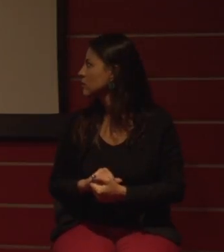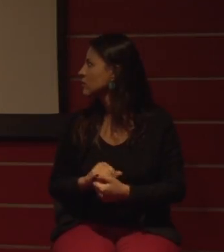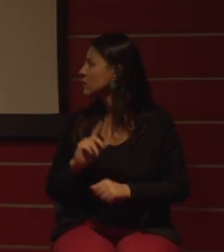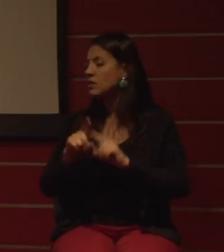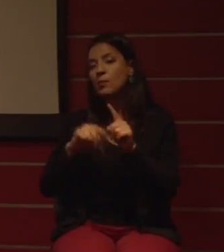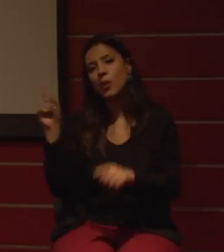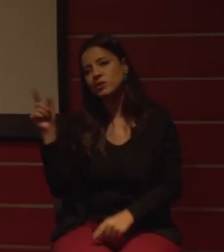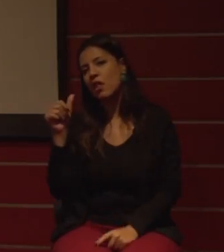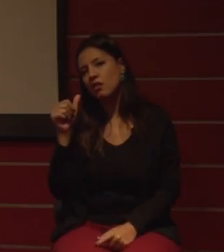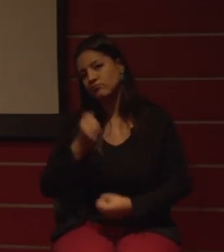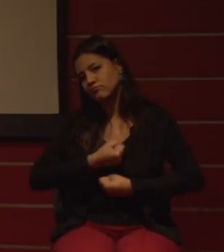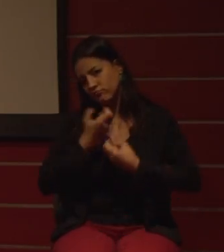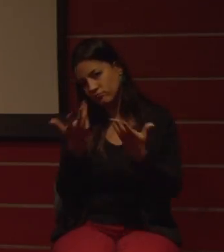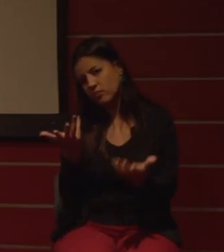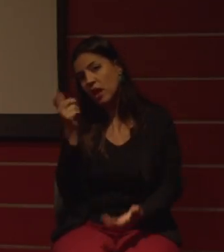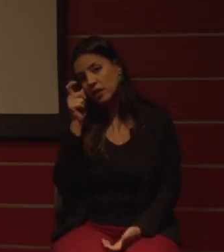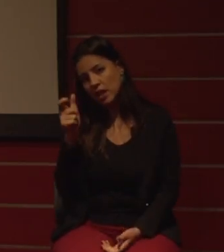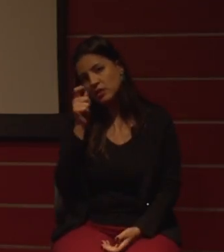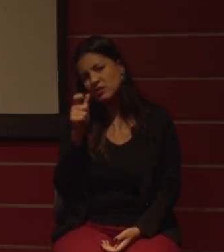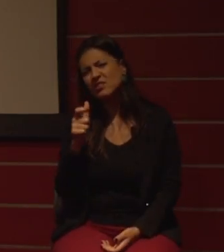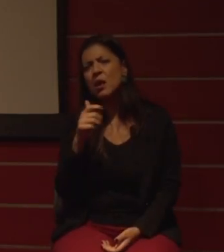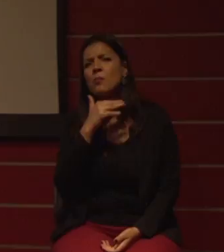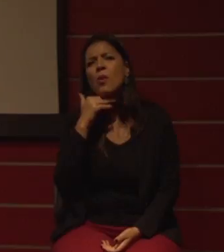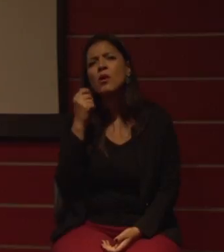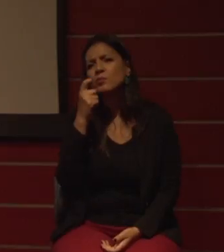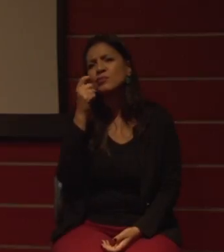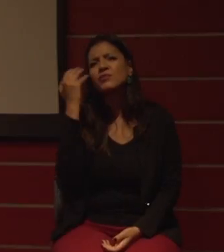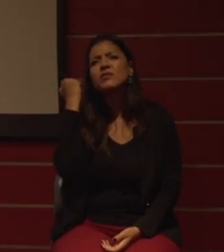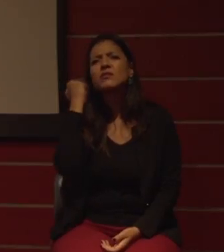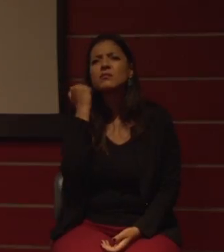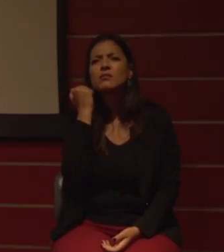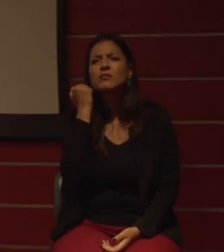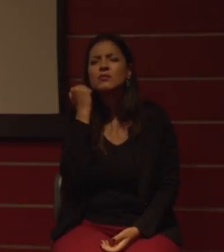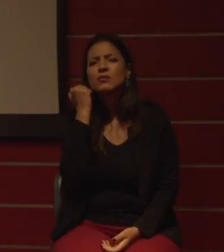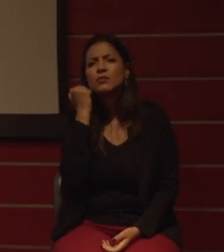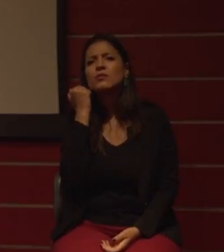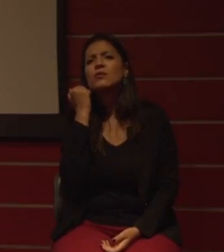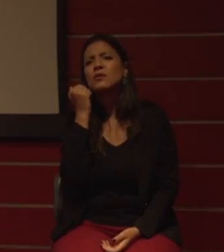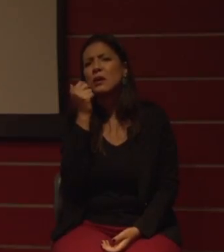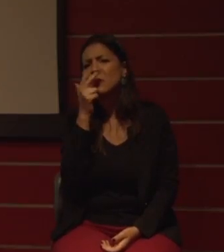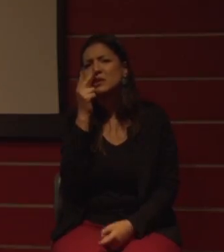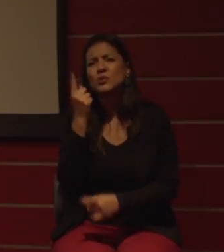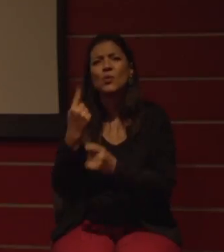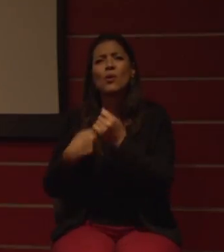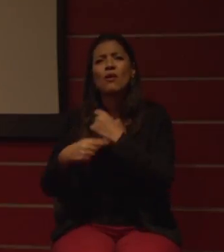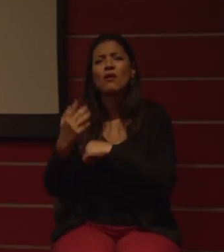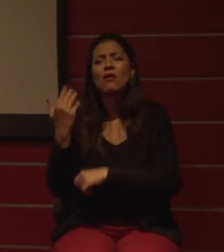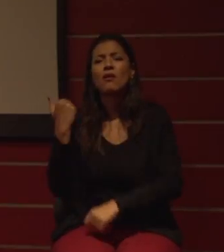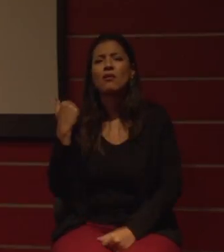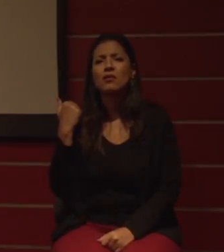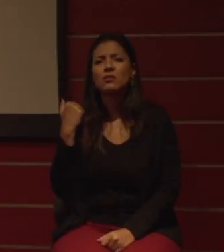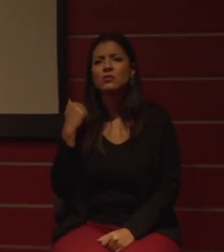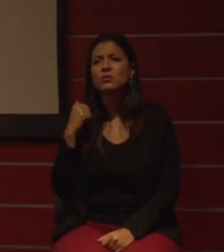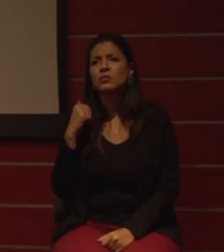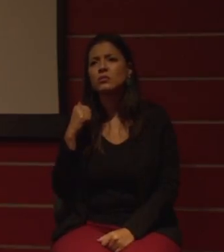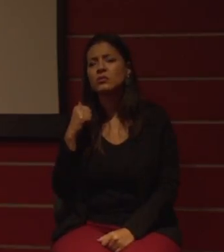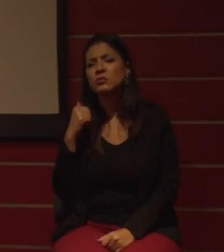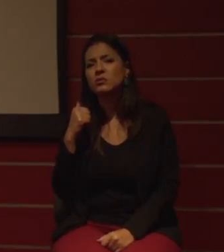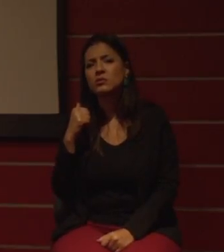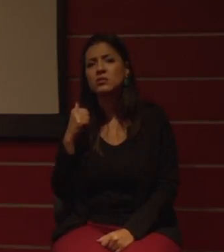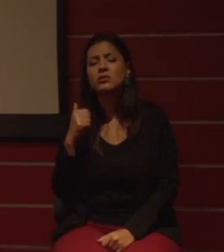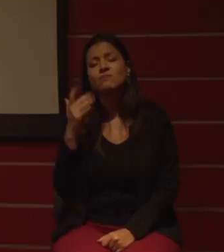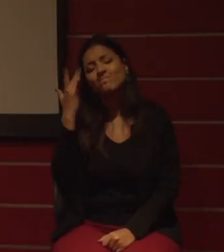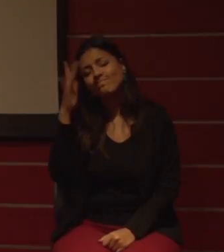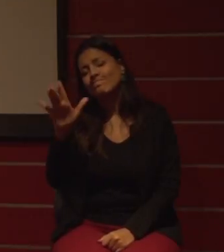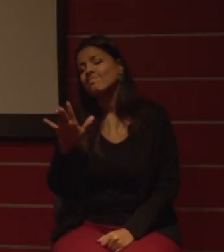que depois seria bem interessante você ela morreu faz pouco tempo né Eu acho que tem um ano não sei